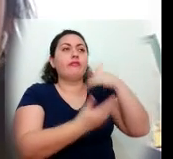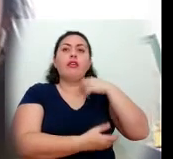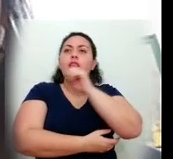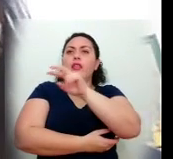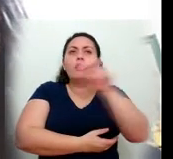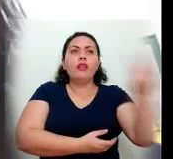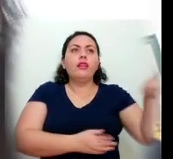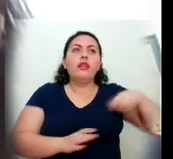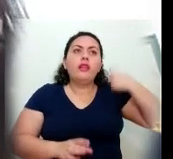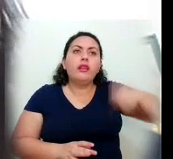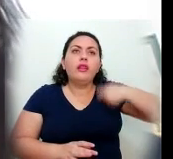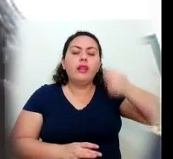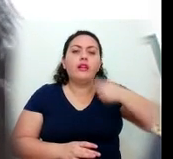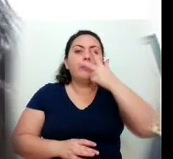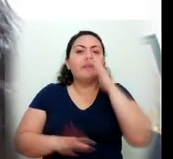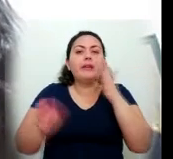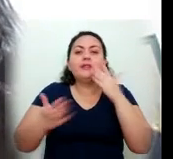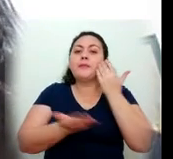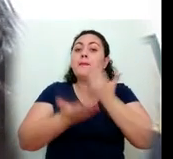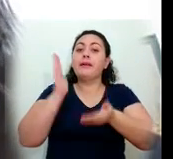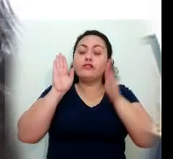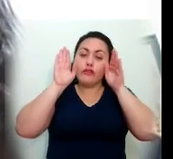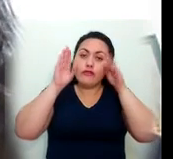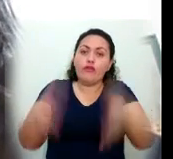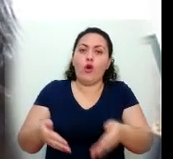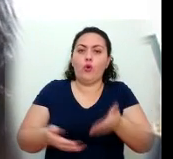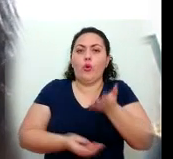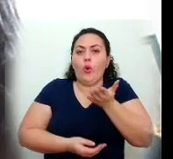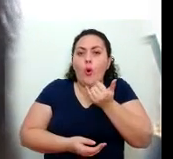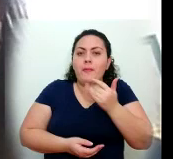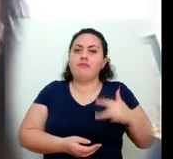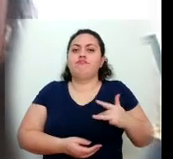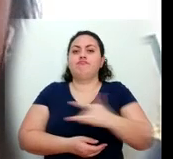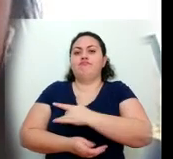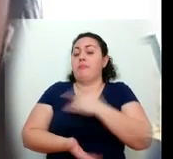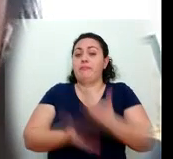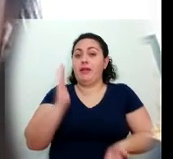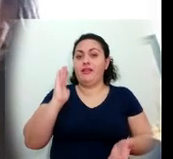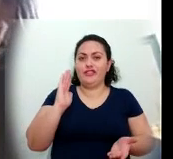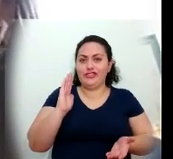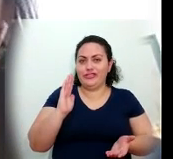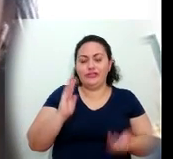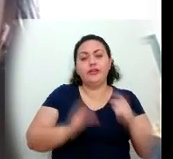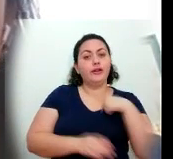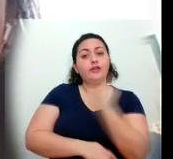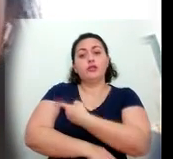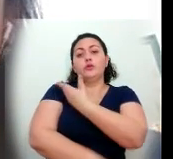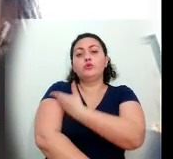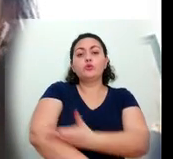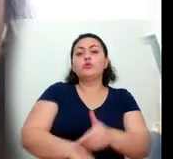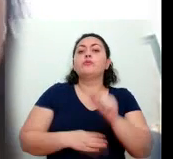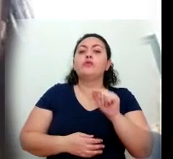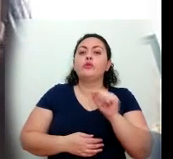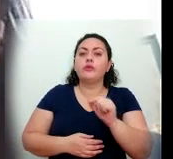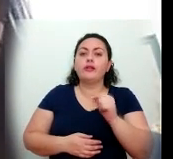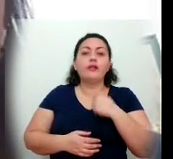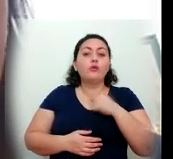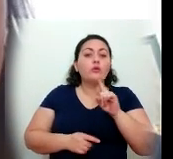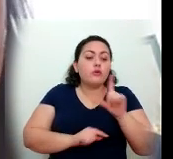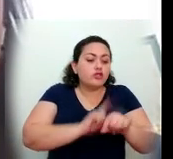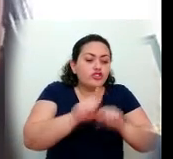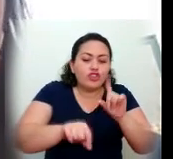com que a gente perca um pouco o foco do ato da alimentação, né? Então, a Sim. gente tende a não escolher tão